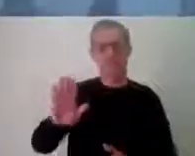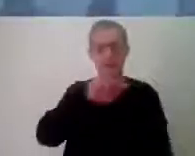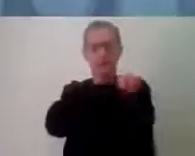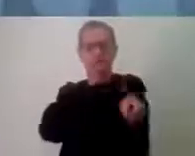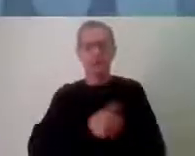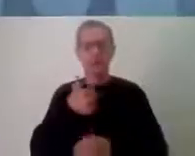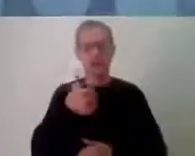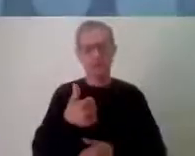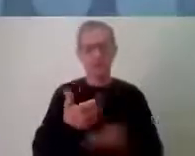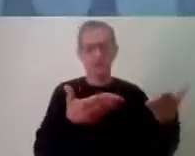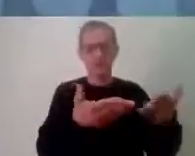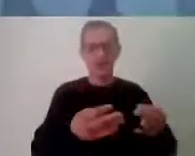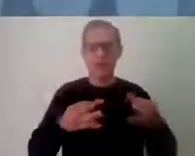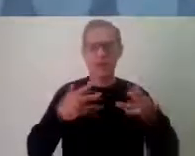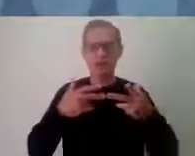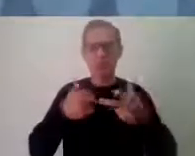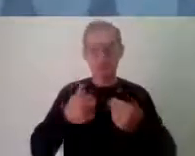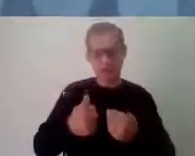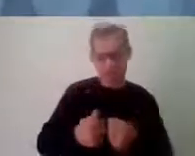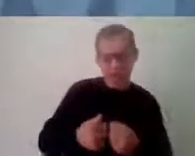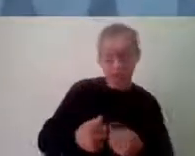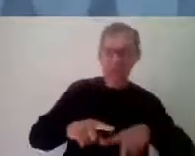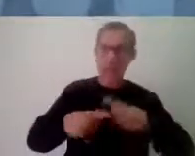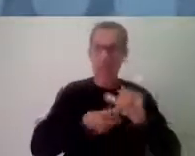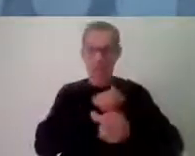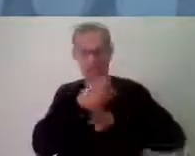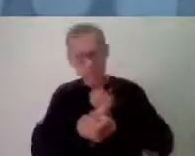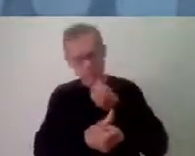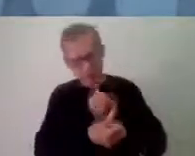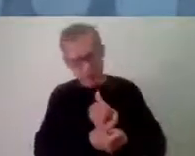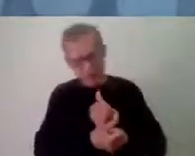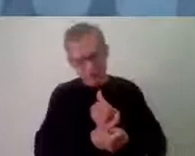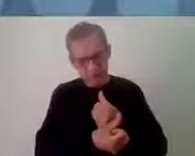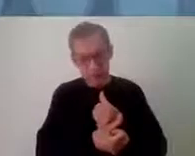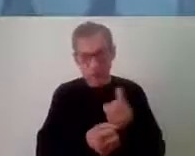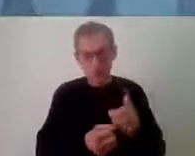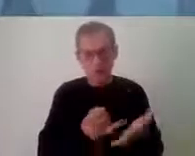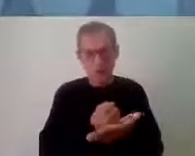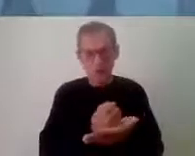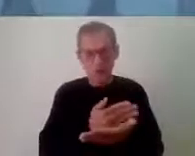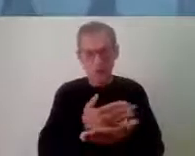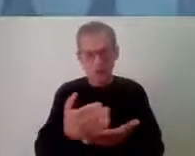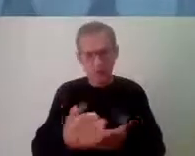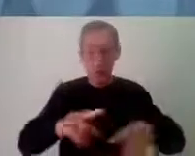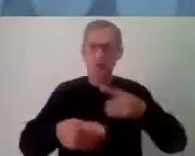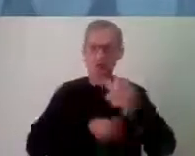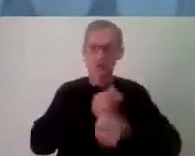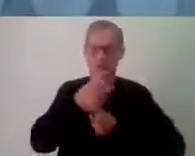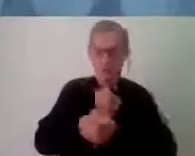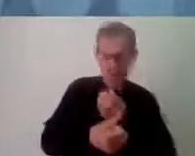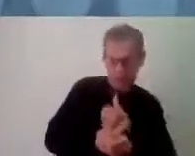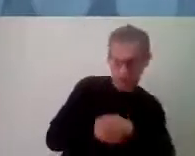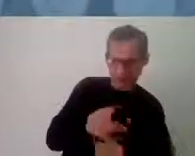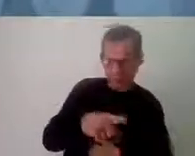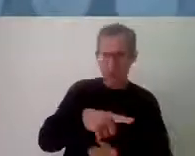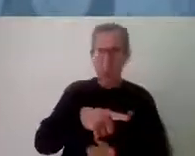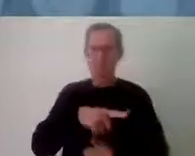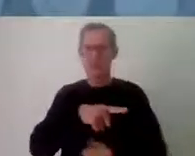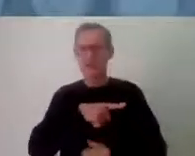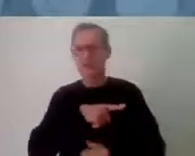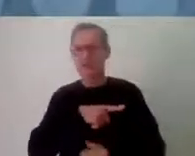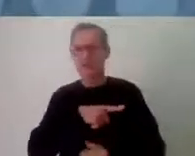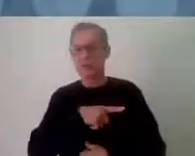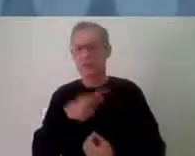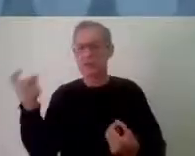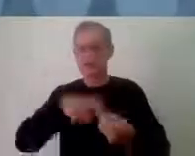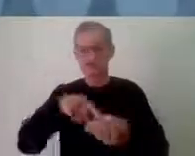aluno, tudo bem? Seja bem-vindo a mais um semestre, né? Iniciamos aí mais um semestre onde você vai dar continuidade